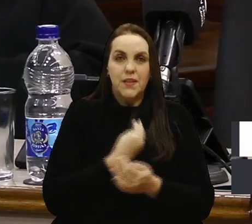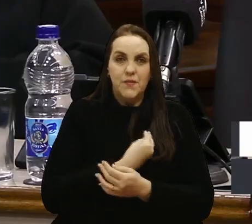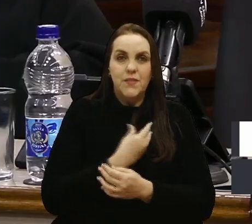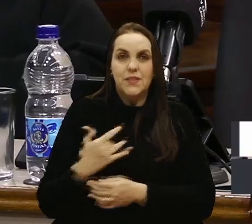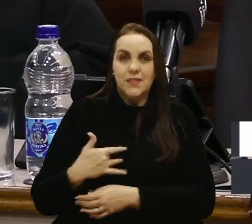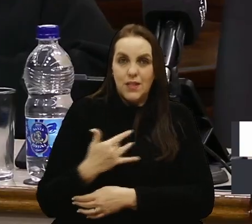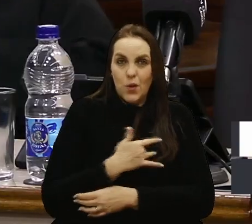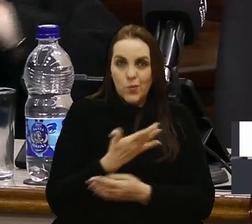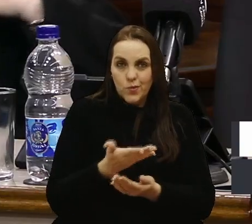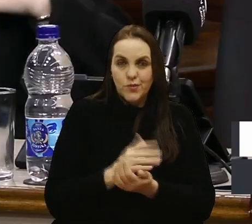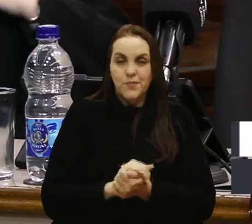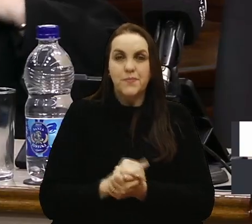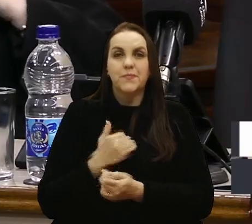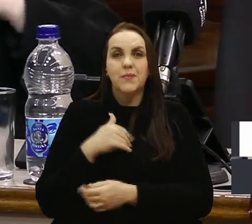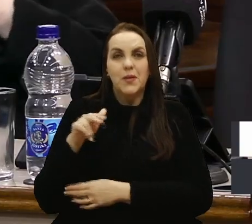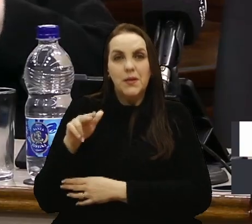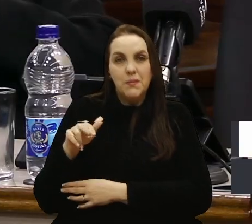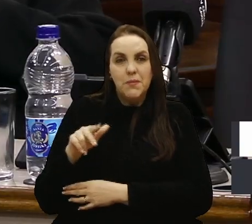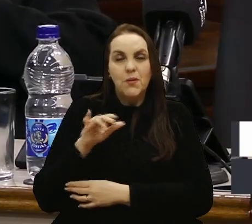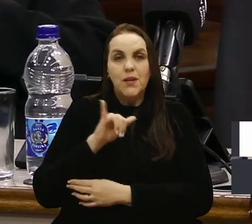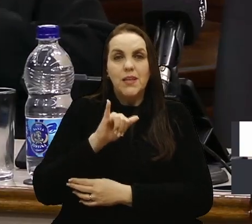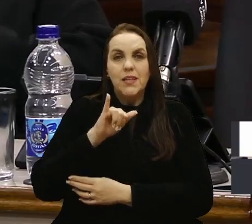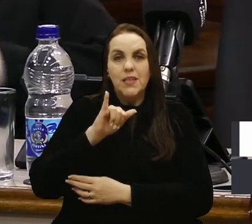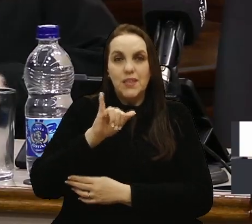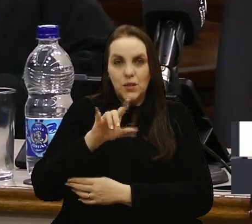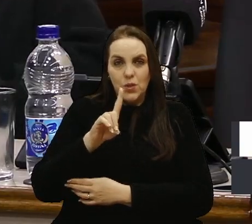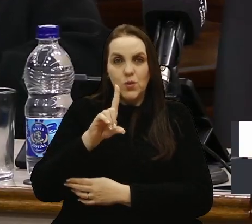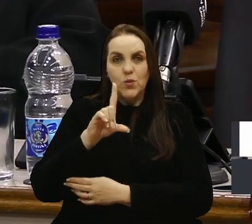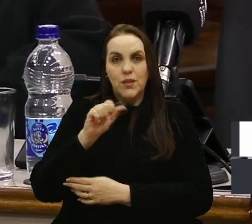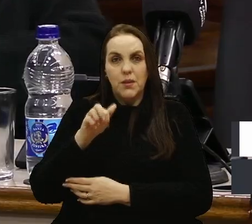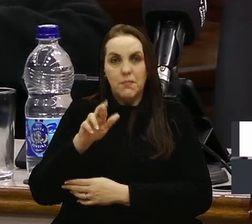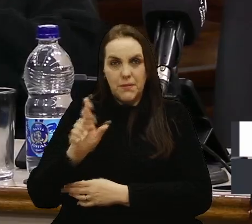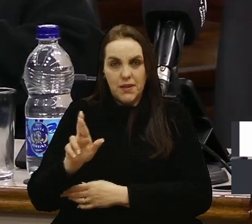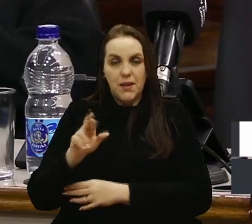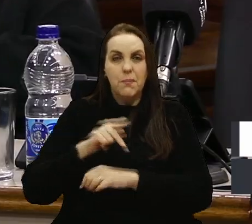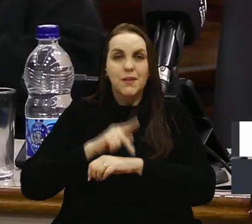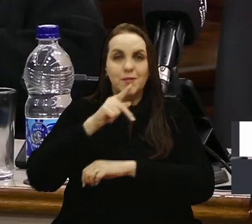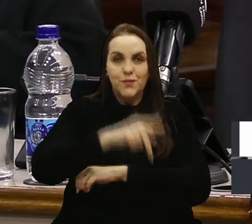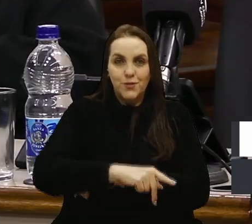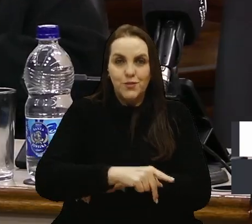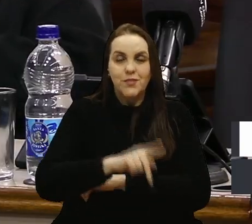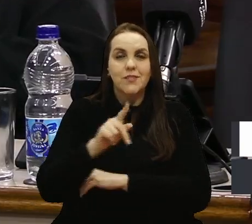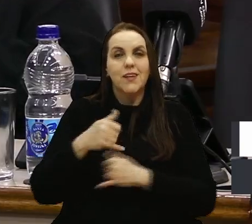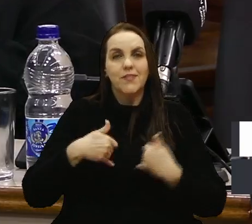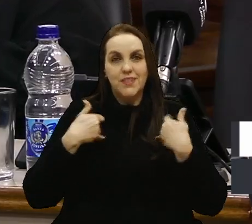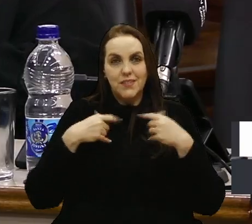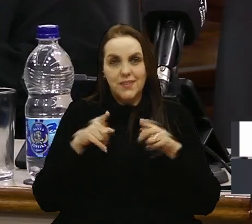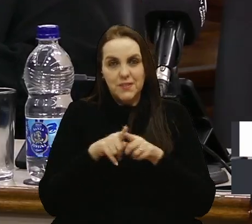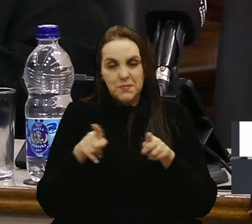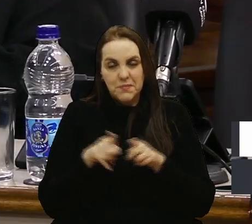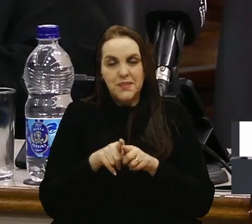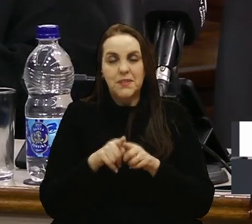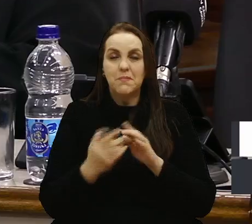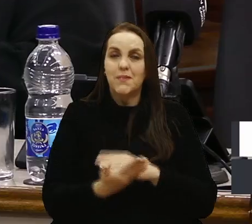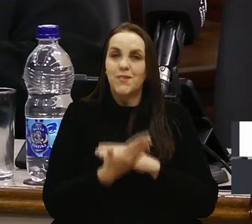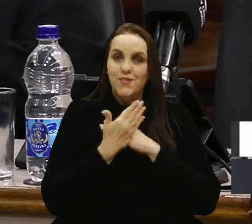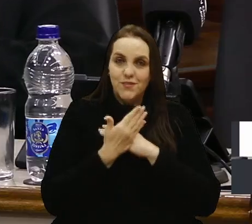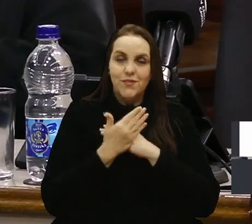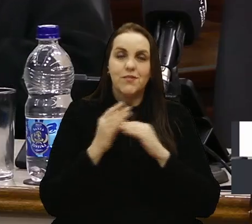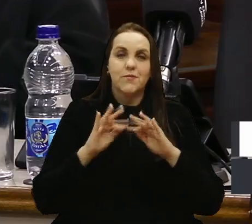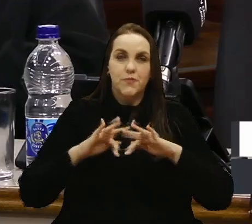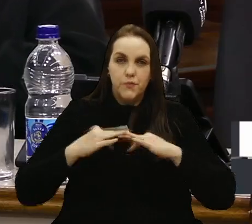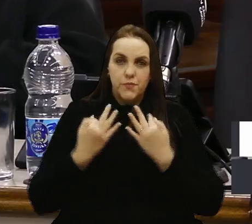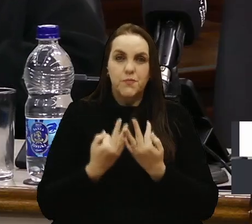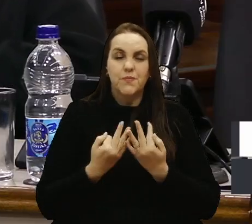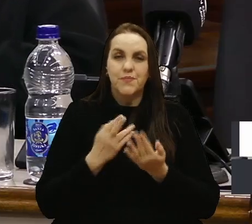irmão Ildemar Rodrigues, lá de Passo Fundo, meu mano, que completou mais um ano de vida, né? Me ajudou muito a minha família,